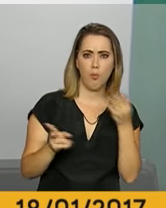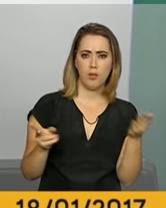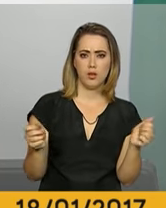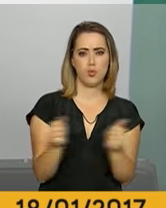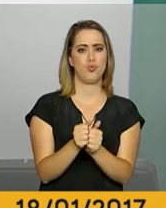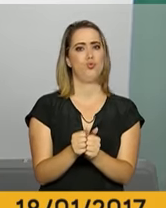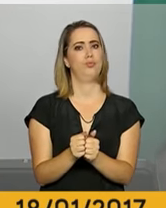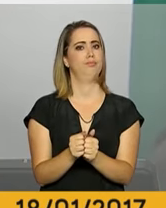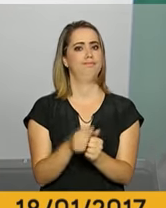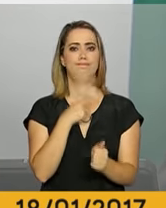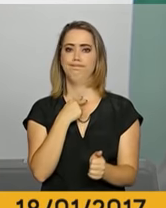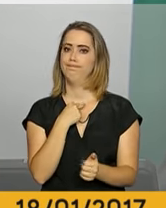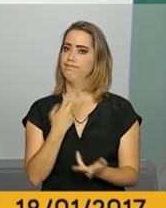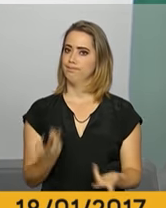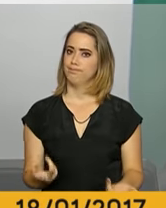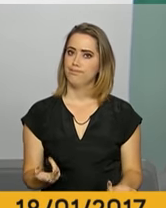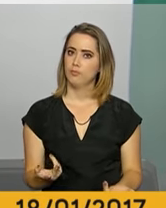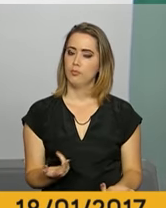queremos